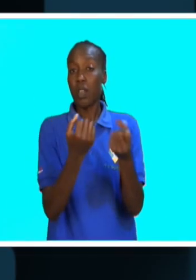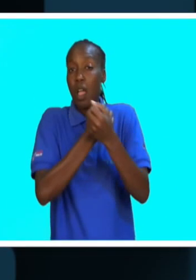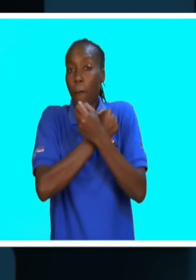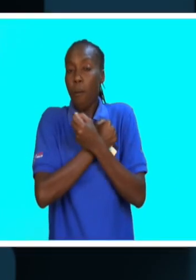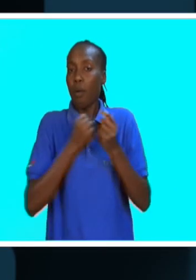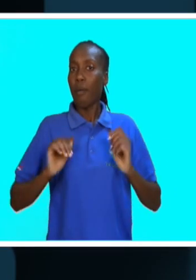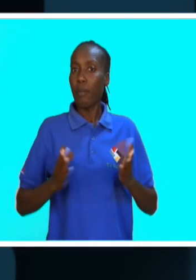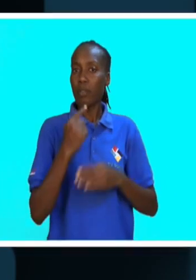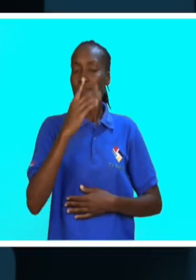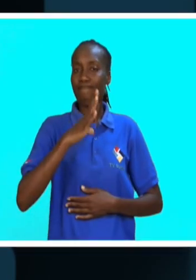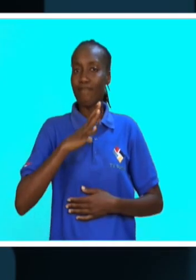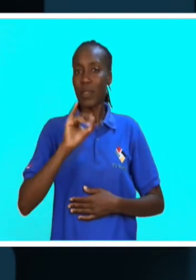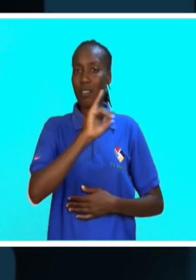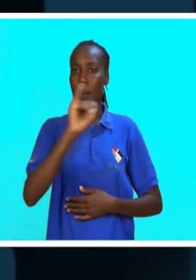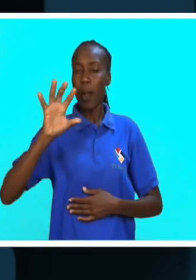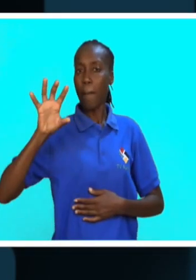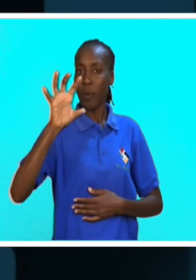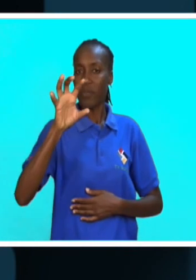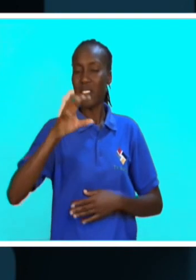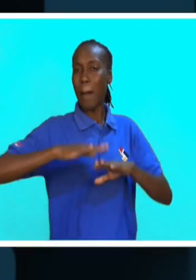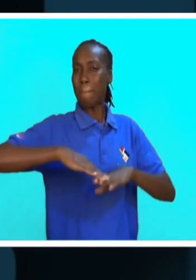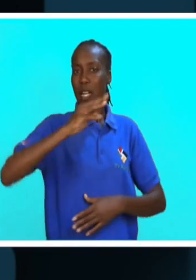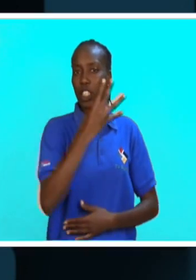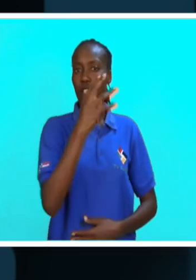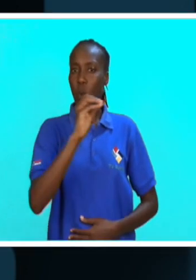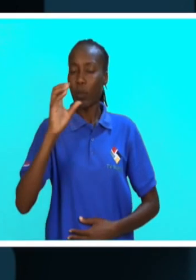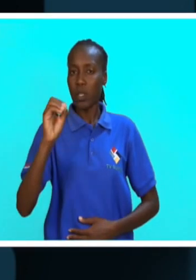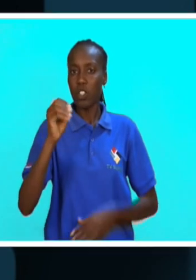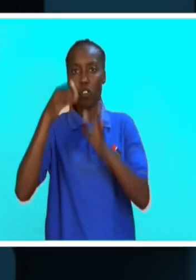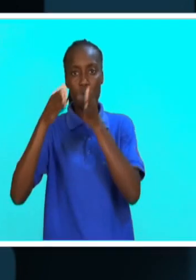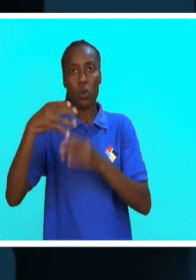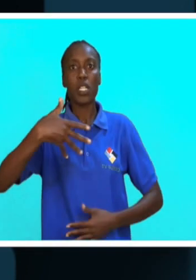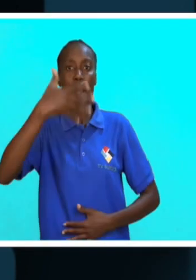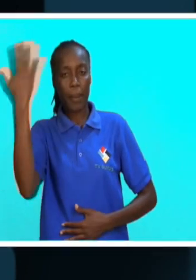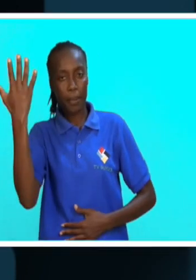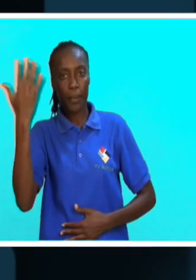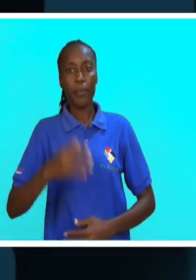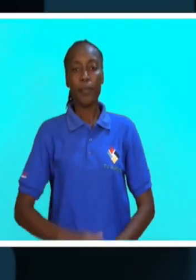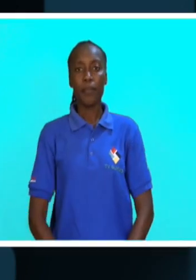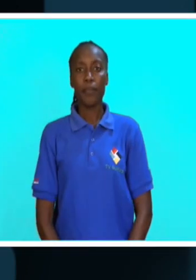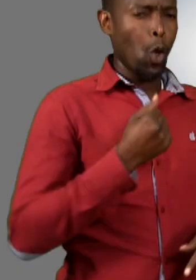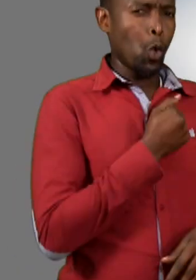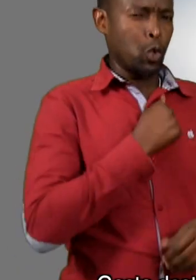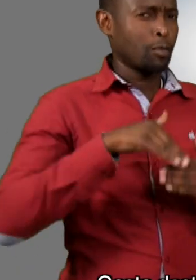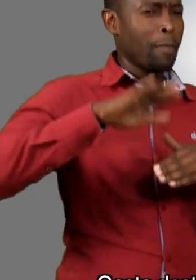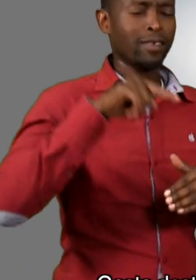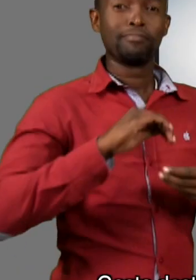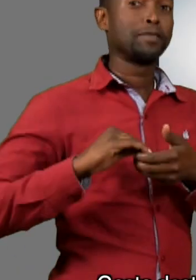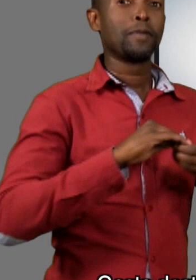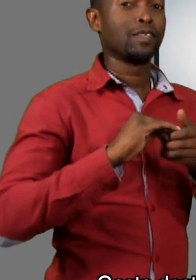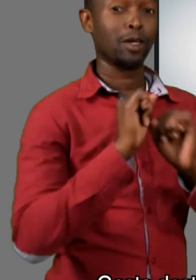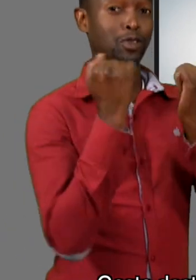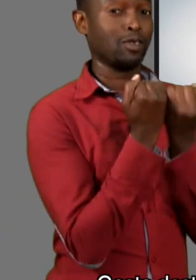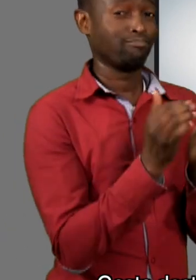Associação Amor à Vida, existem na província de Inhambane mais de 400 albinos. Gosto